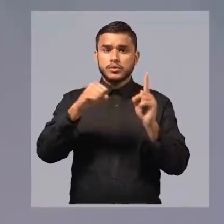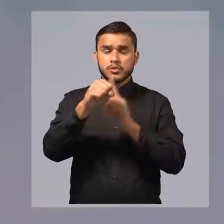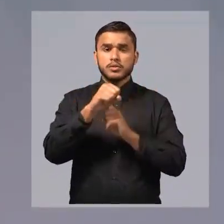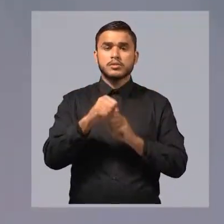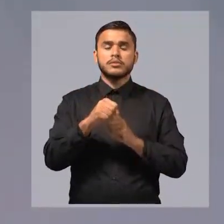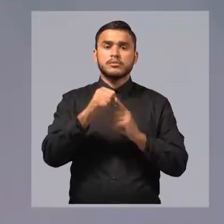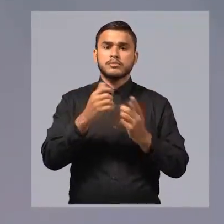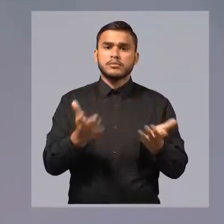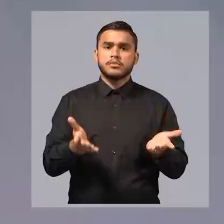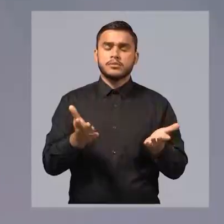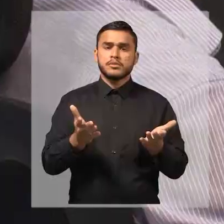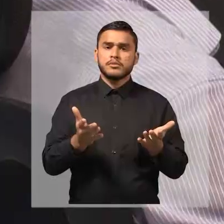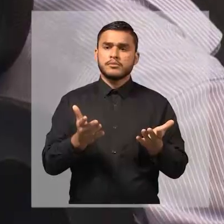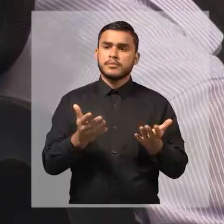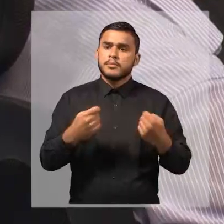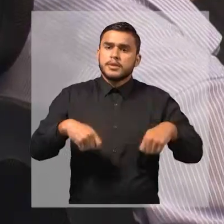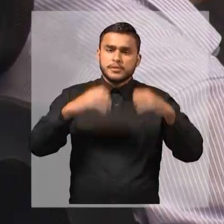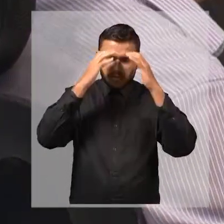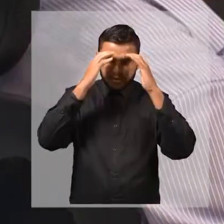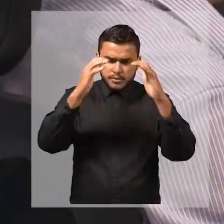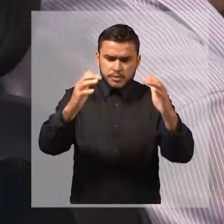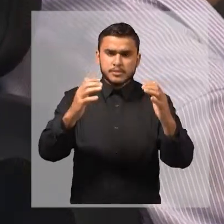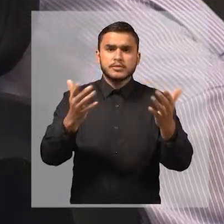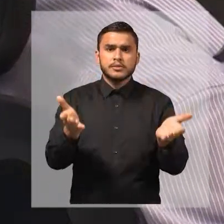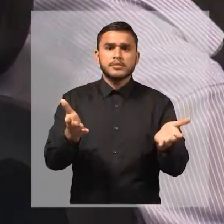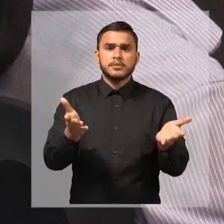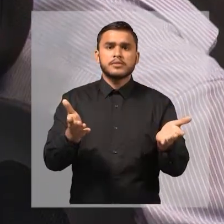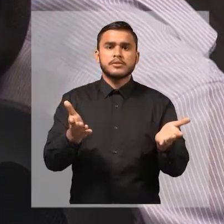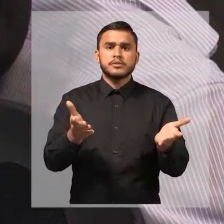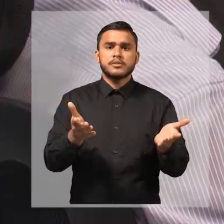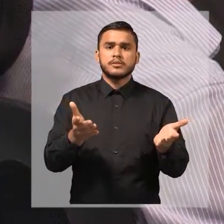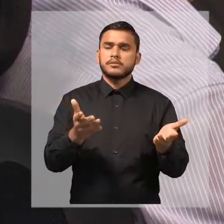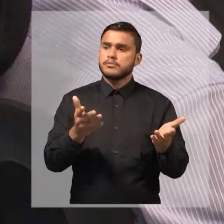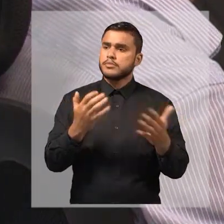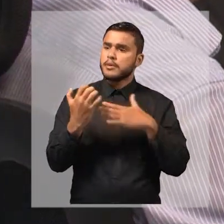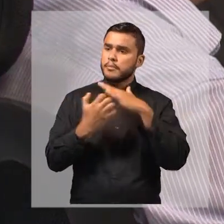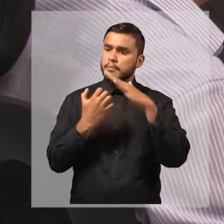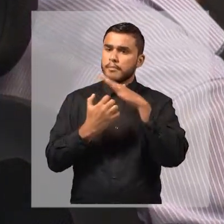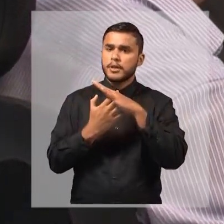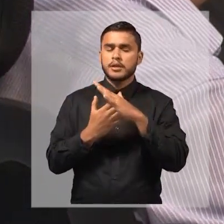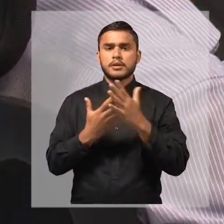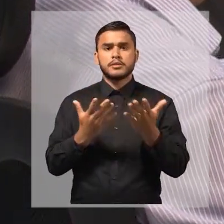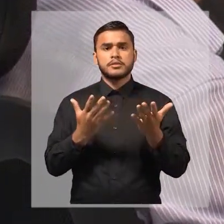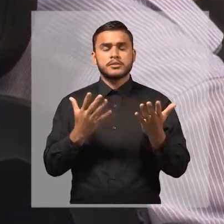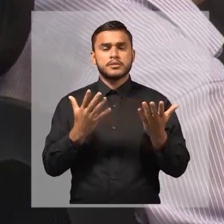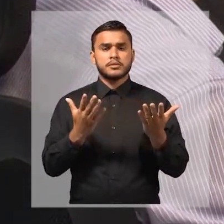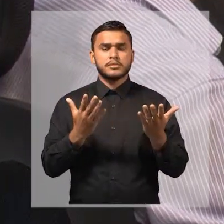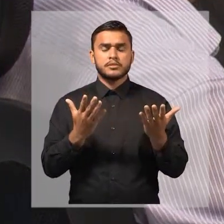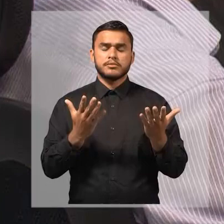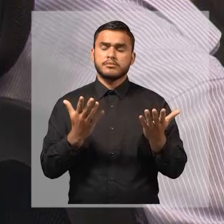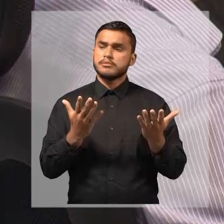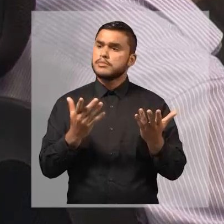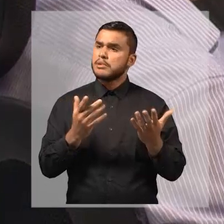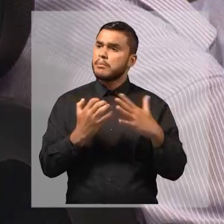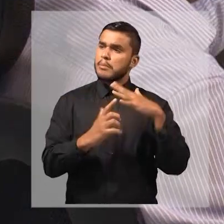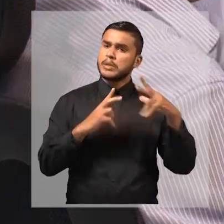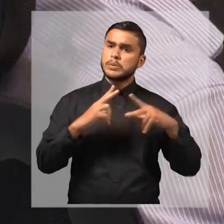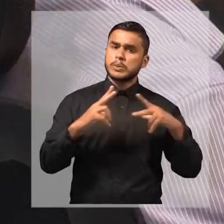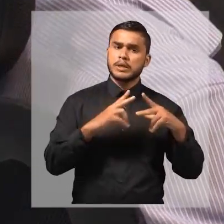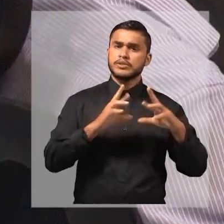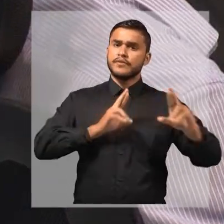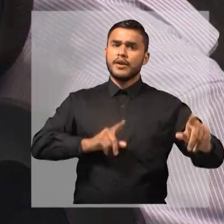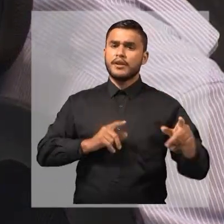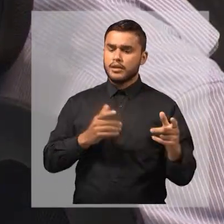dos empregos, respeito à hierarquia profissional das empresas particulares, das empresas privadas, né? É